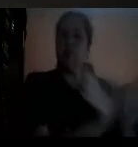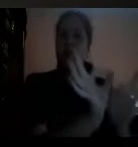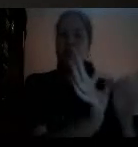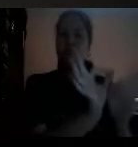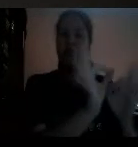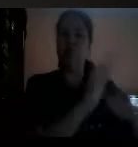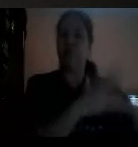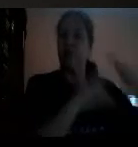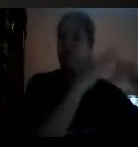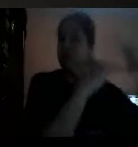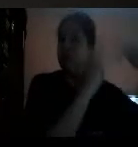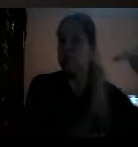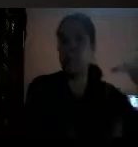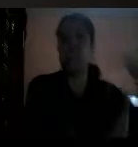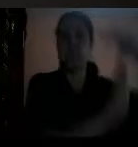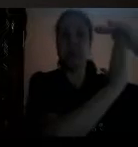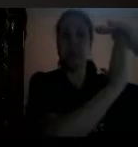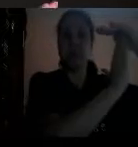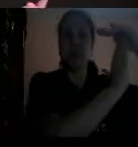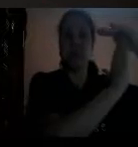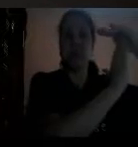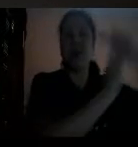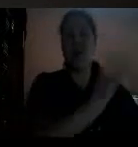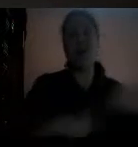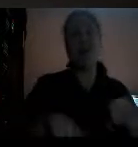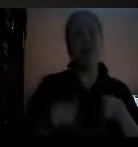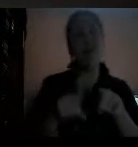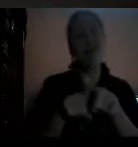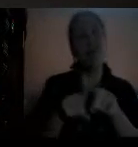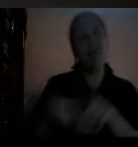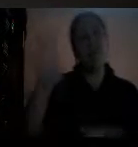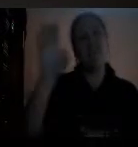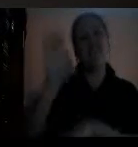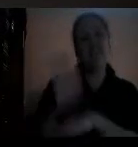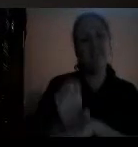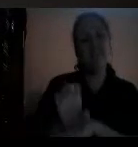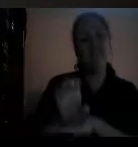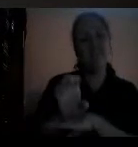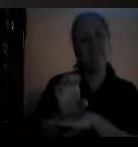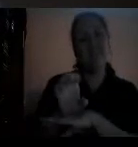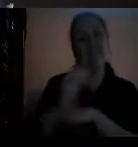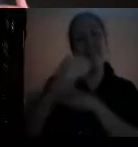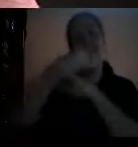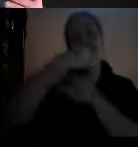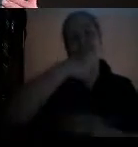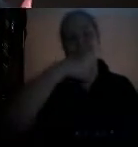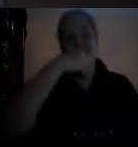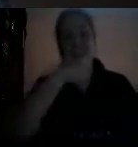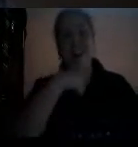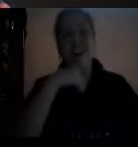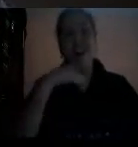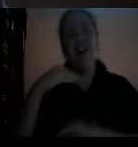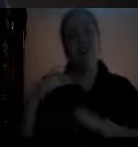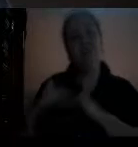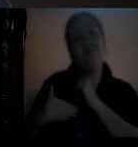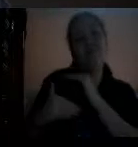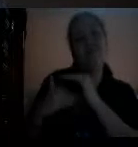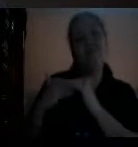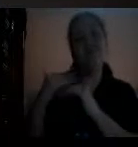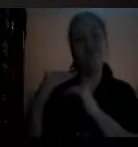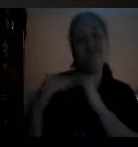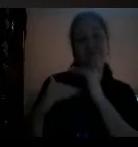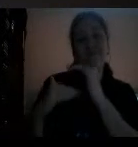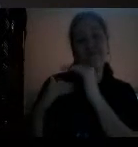o quê? Inferiores e menos capacitados. Ok? Desta forma, segundo a